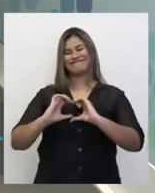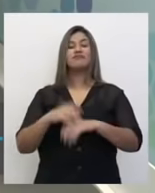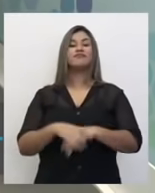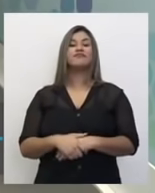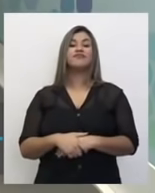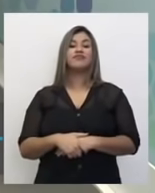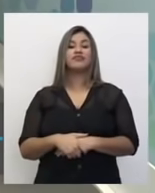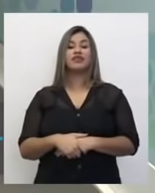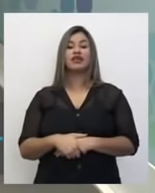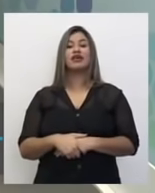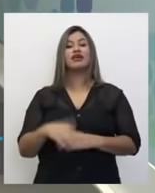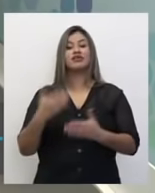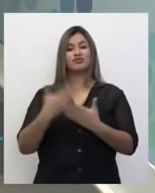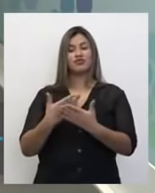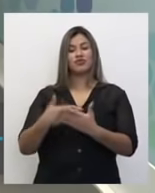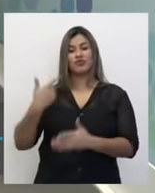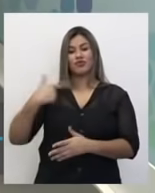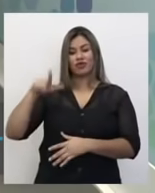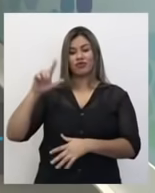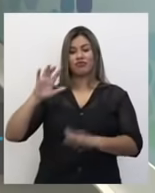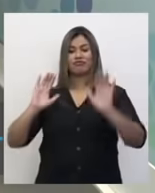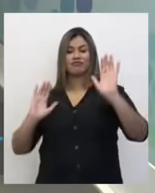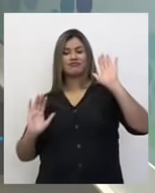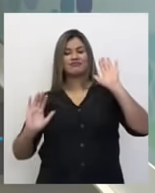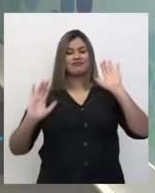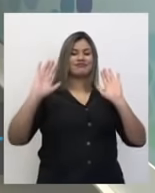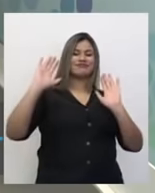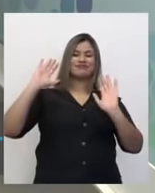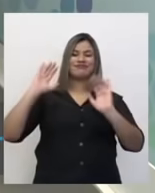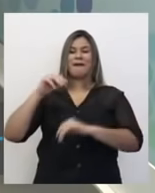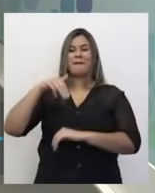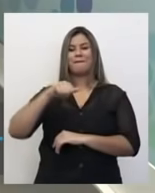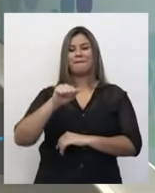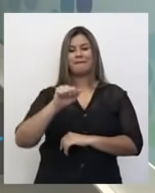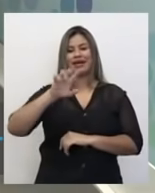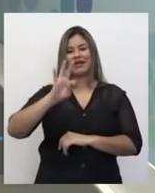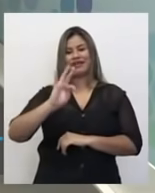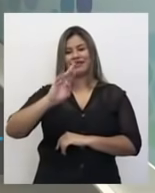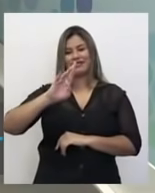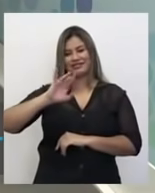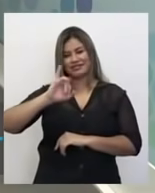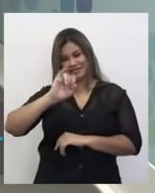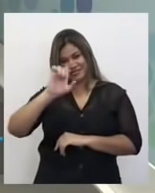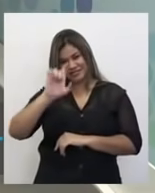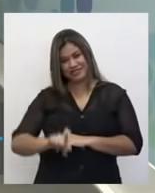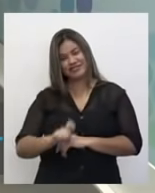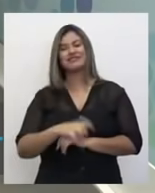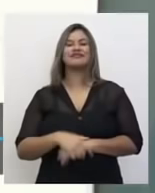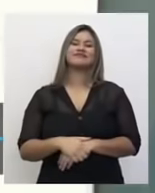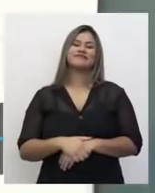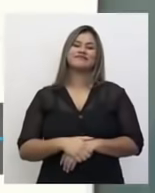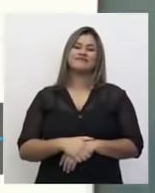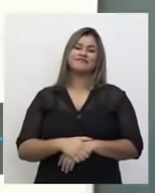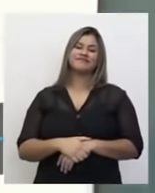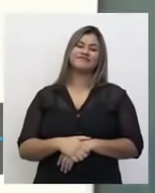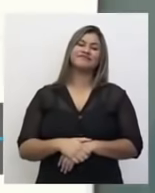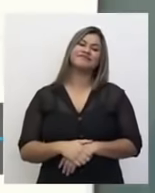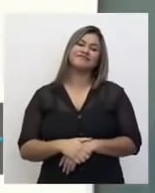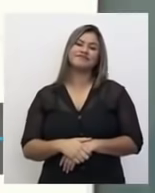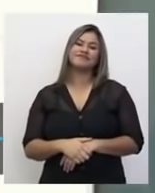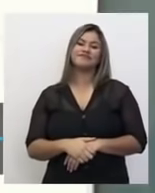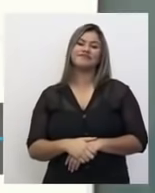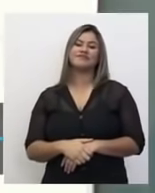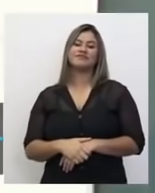outra aula de Matrix?" foi não, ensino médio, o ensino médio lembrar de Matrix. Eh, então, eh, e